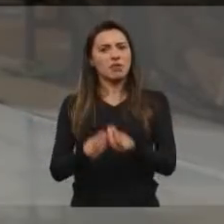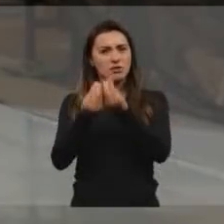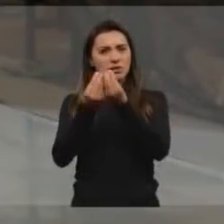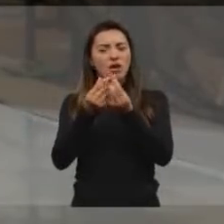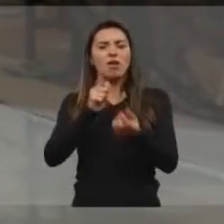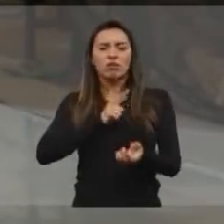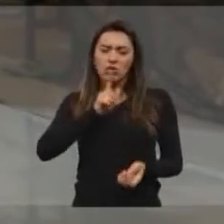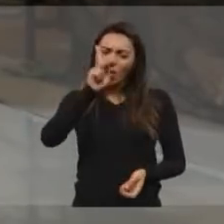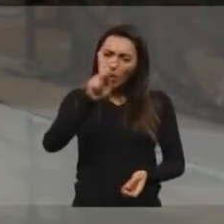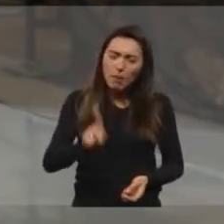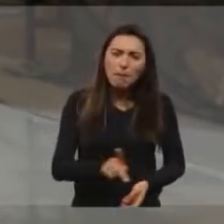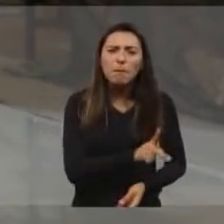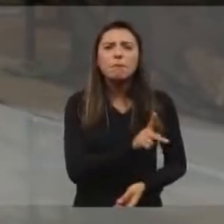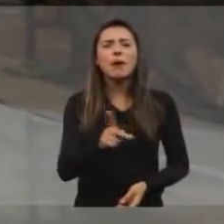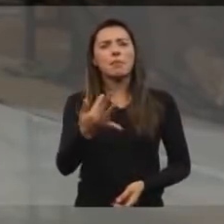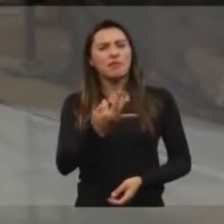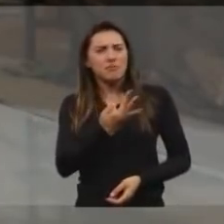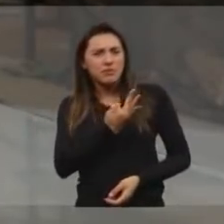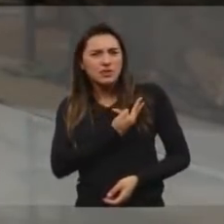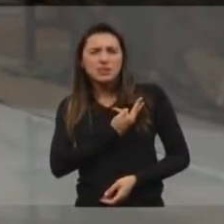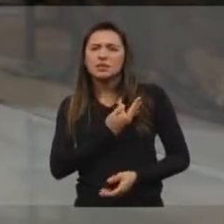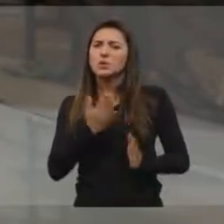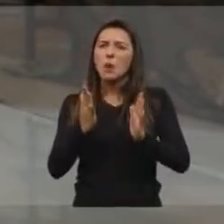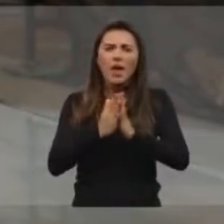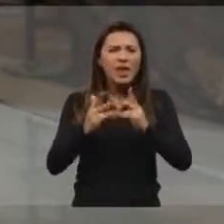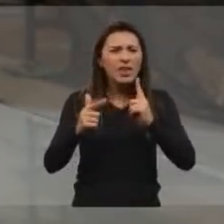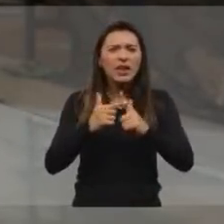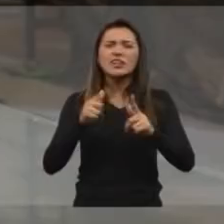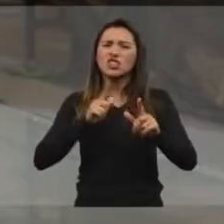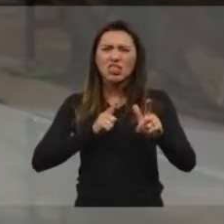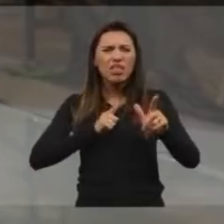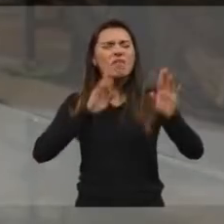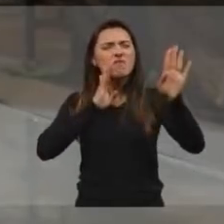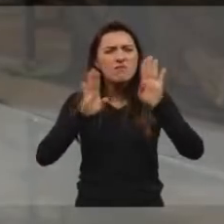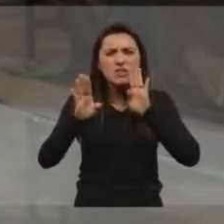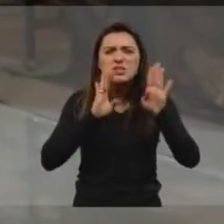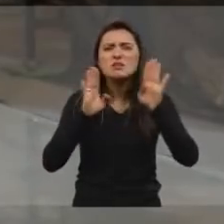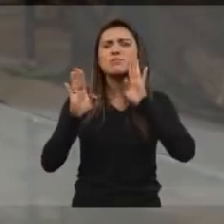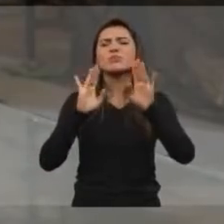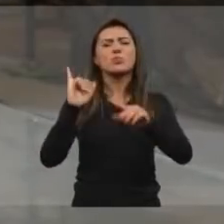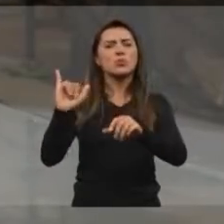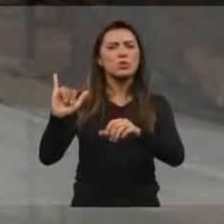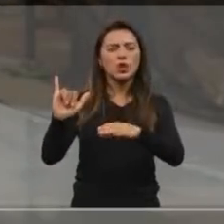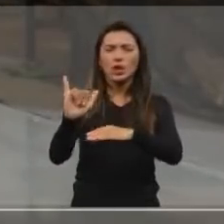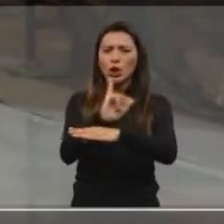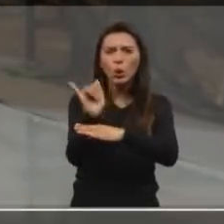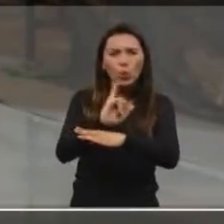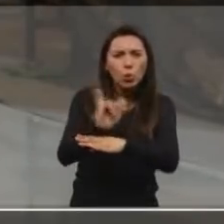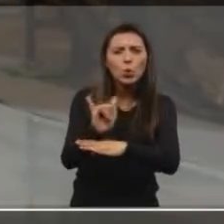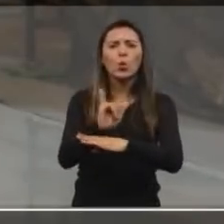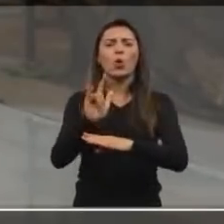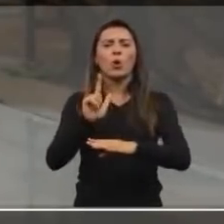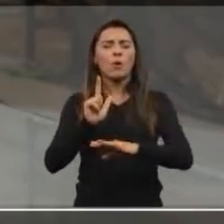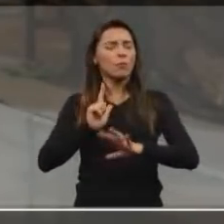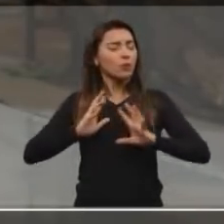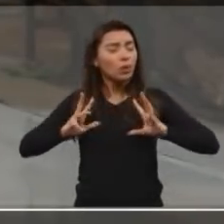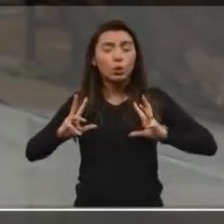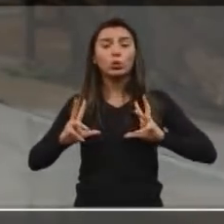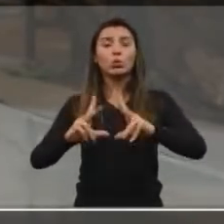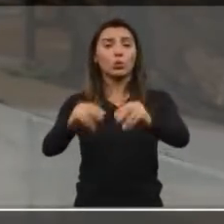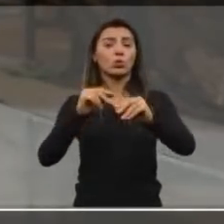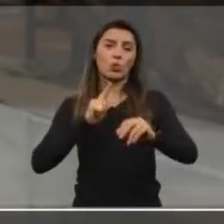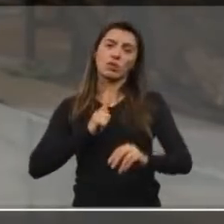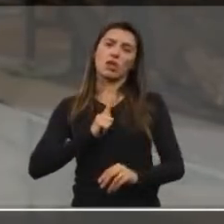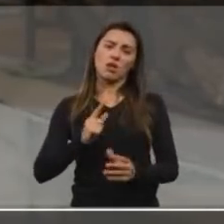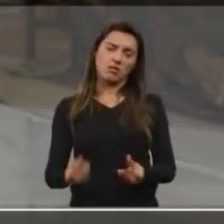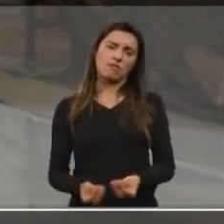temos o papa falando nós temos a igreja tão presente pelos meios de comunicação não é porque as igrejas estão em como no paraná